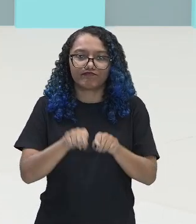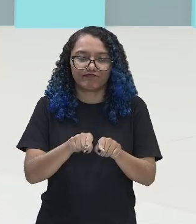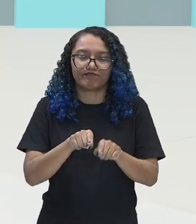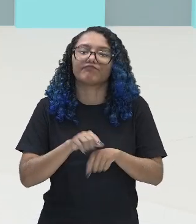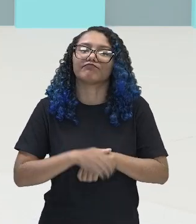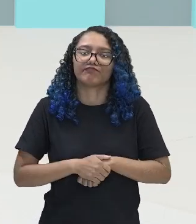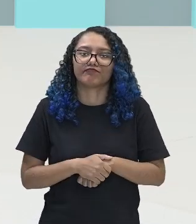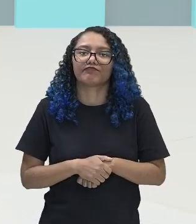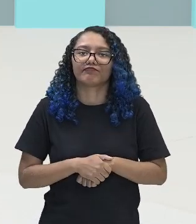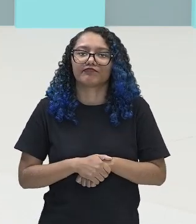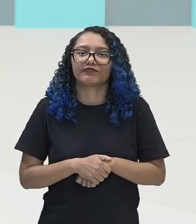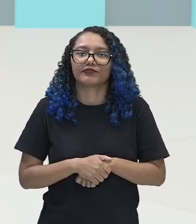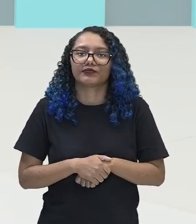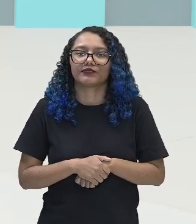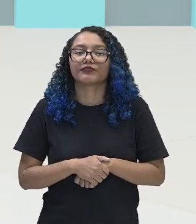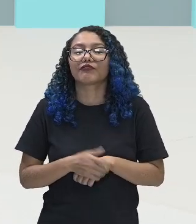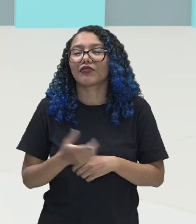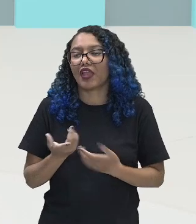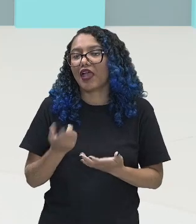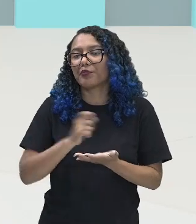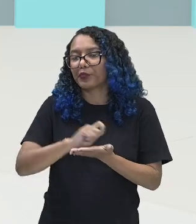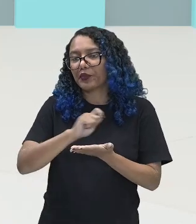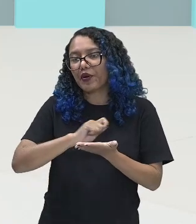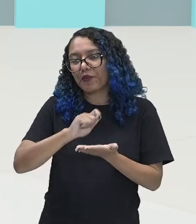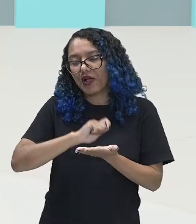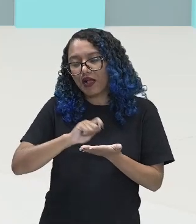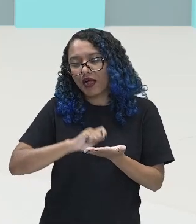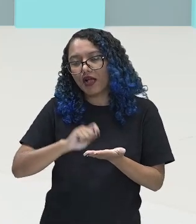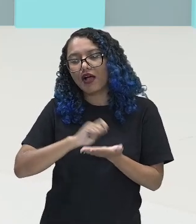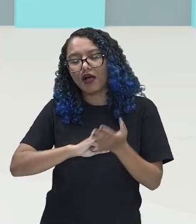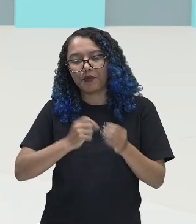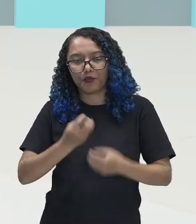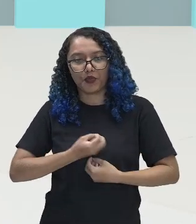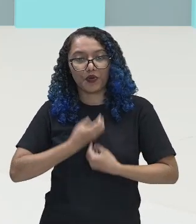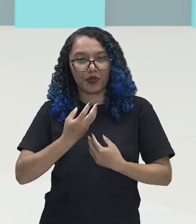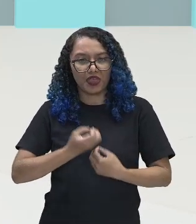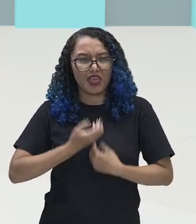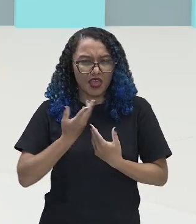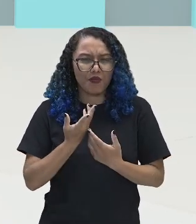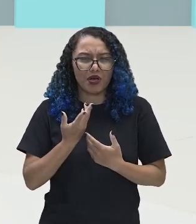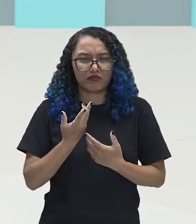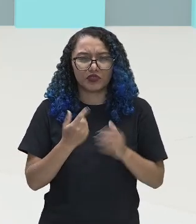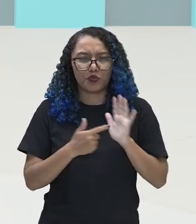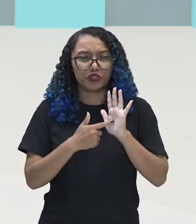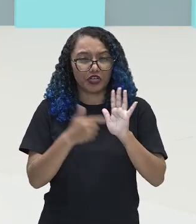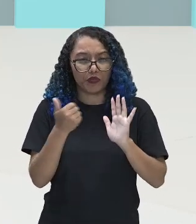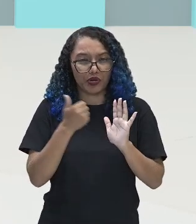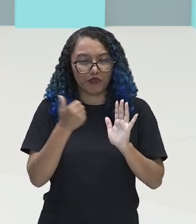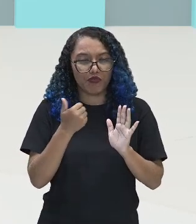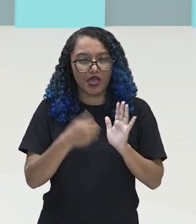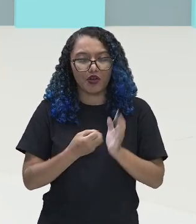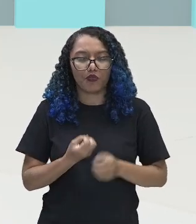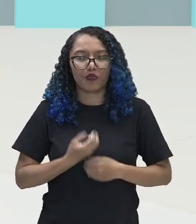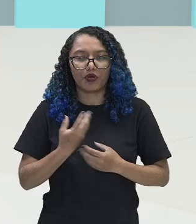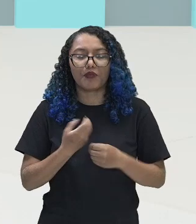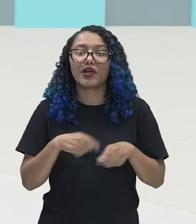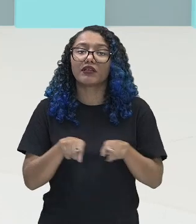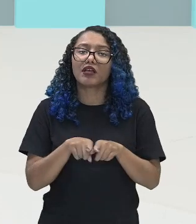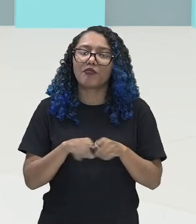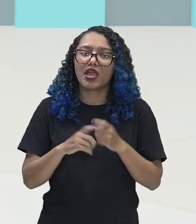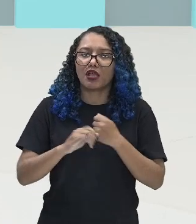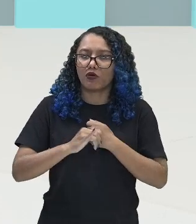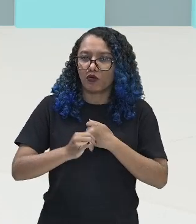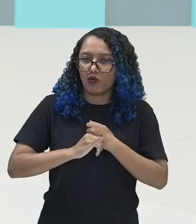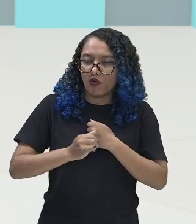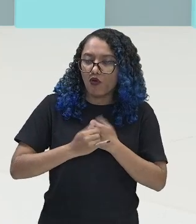produções de poemas, como vocês conseguiram visualizar o primeiro aí que nós lemos, mas também ela fez o quê? Escrita de crônicas, que